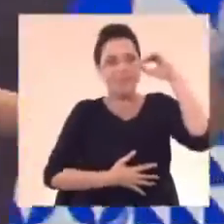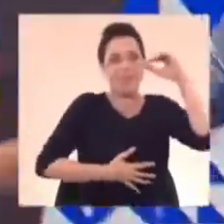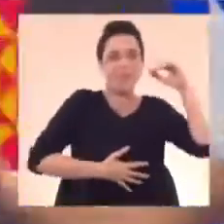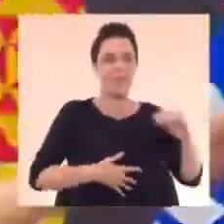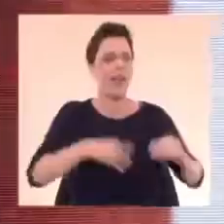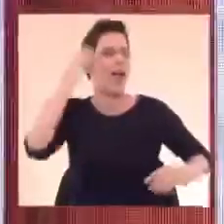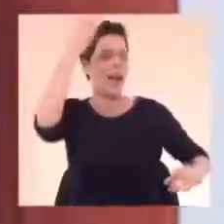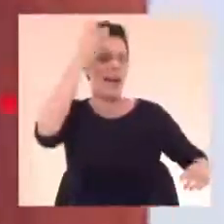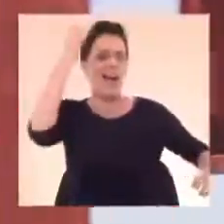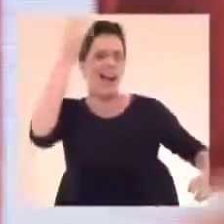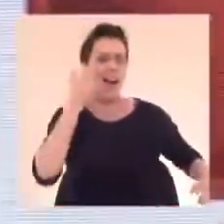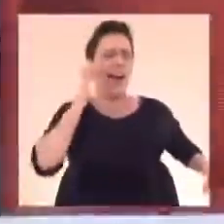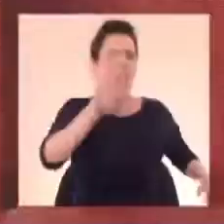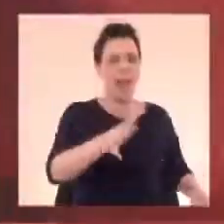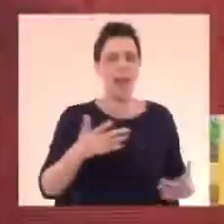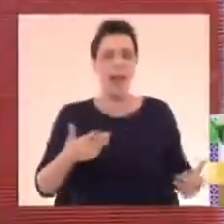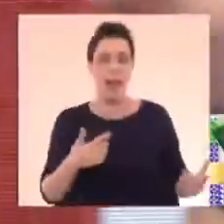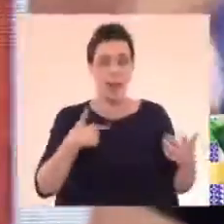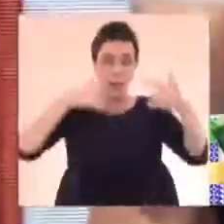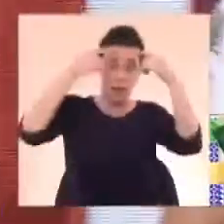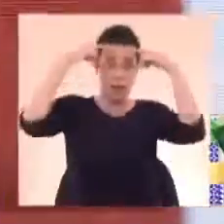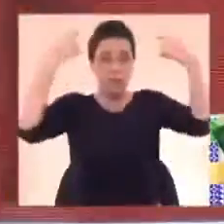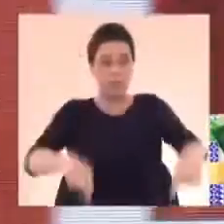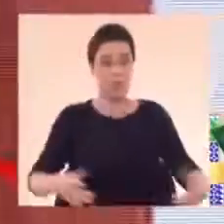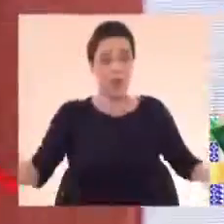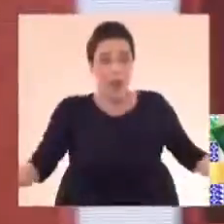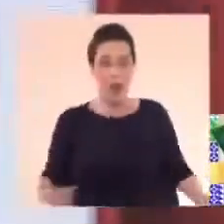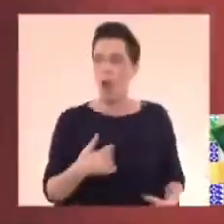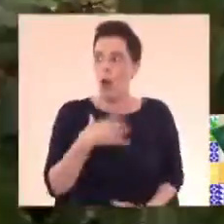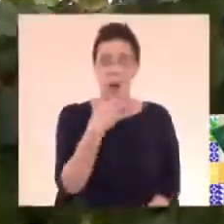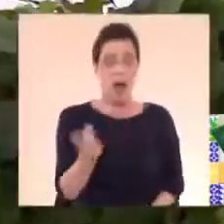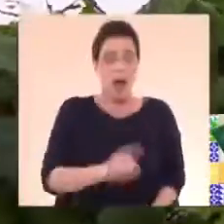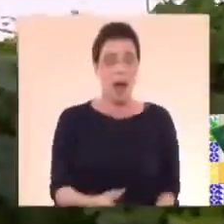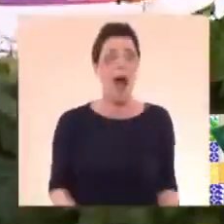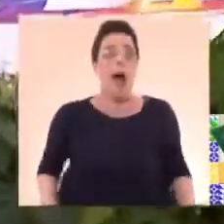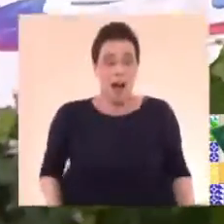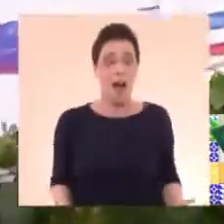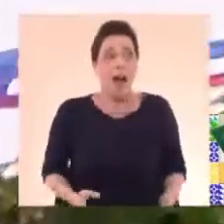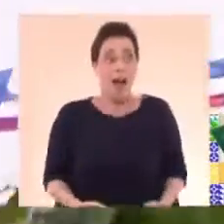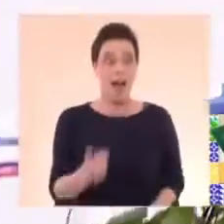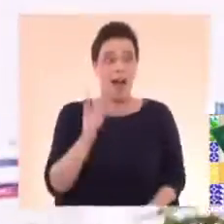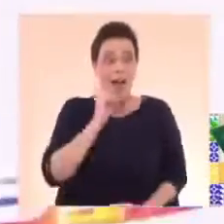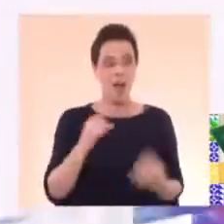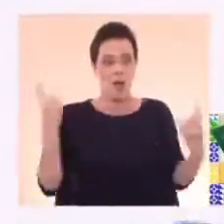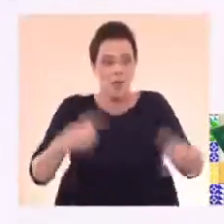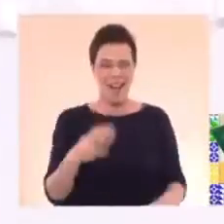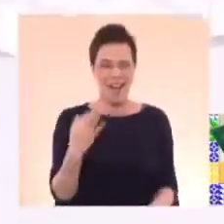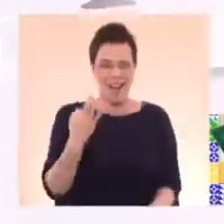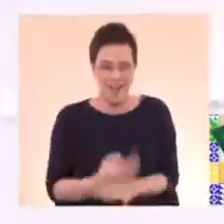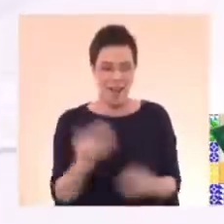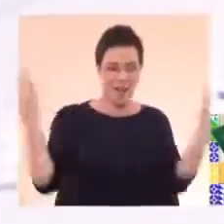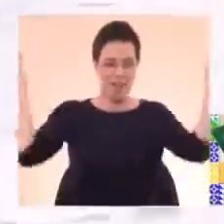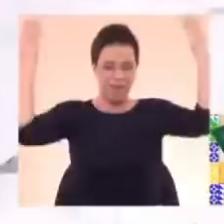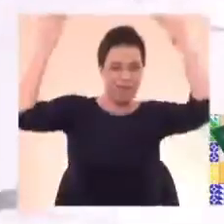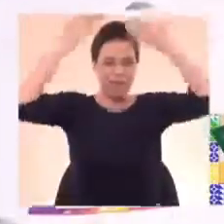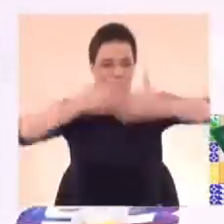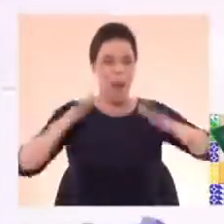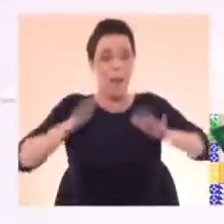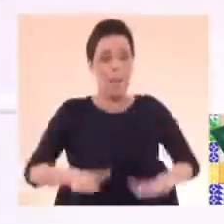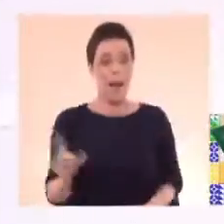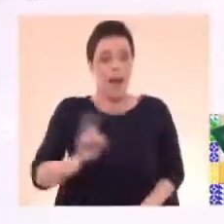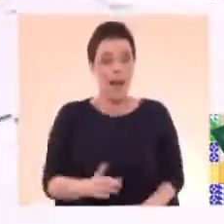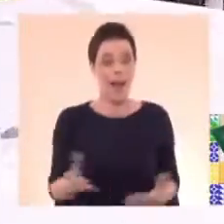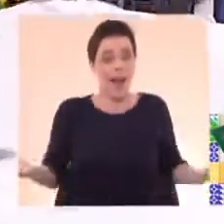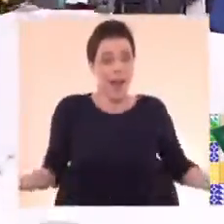sempre a curtir. Pegou-me de surpresa, nem quis acreditar. Ela só quer a festa toda a noite sem